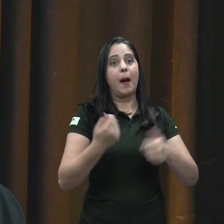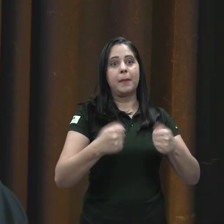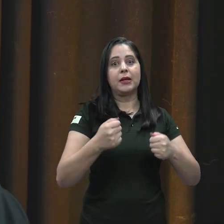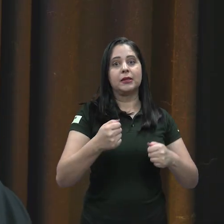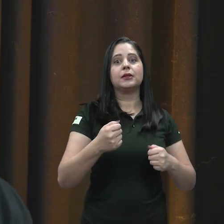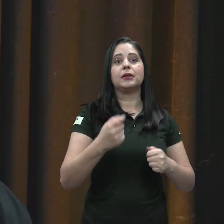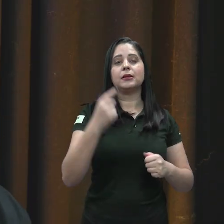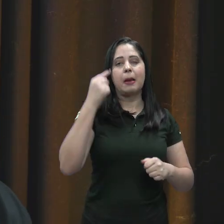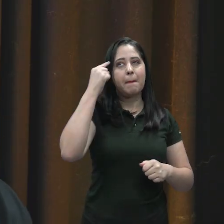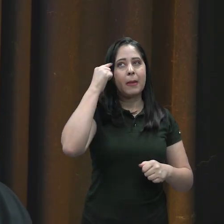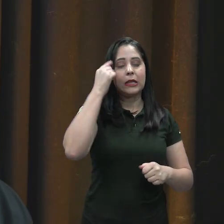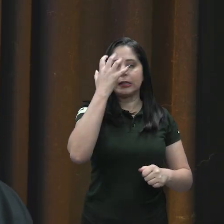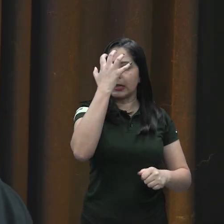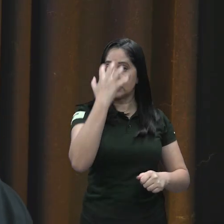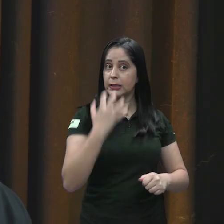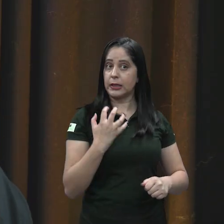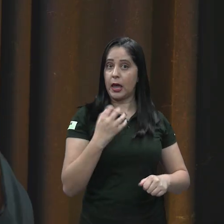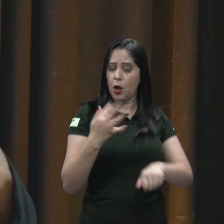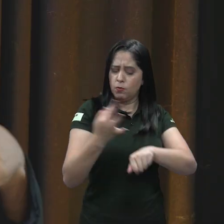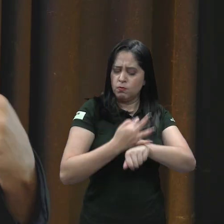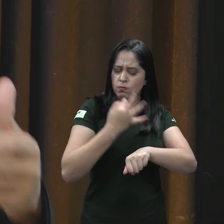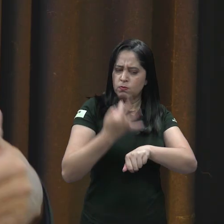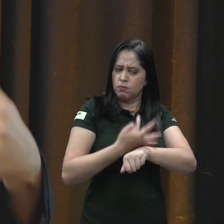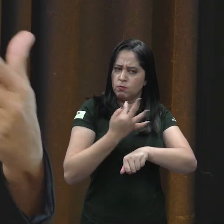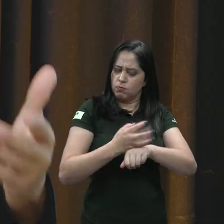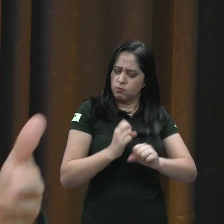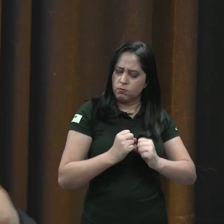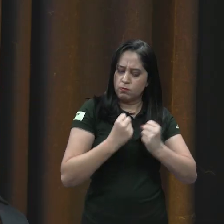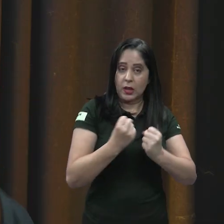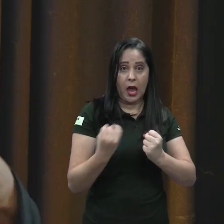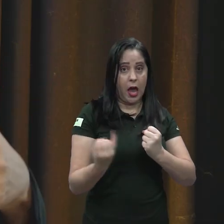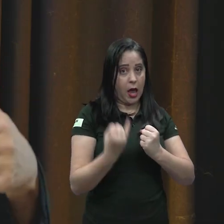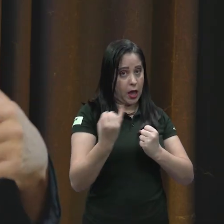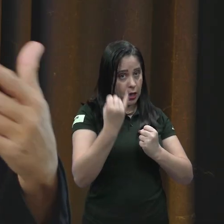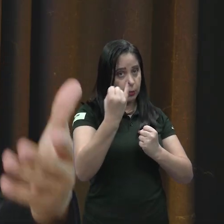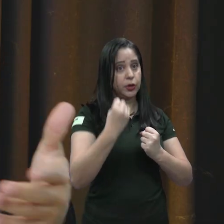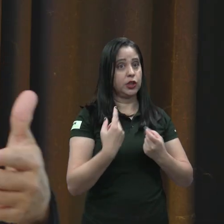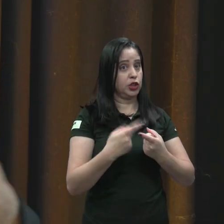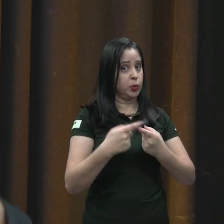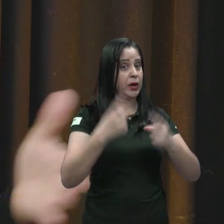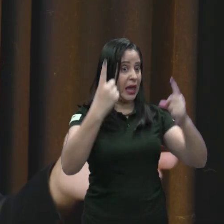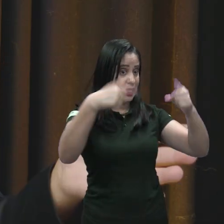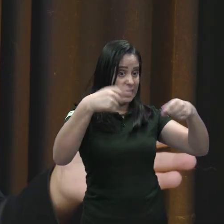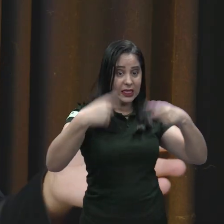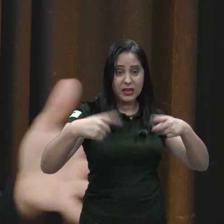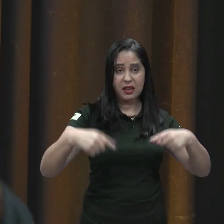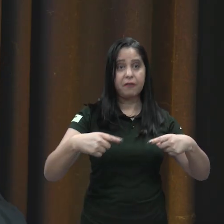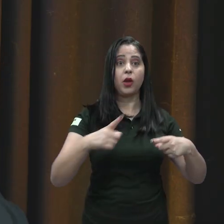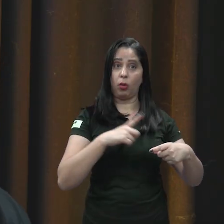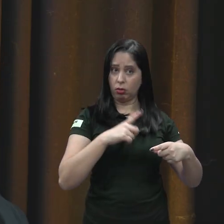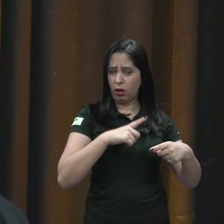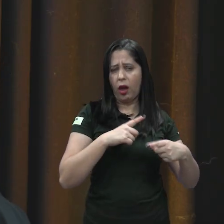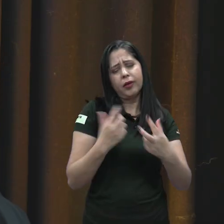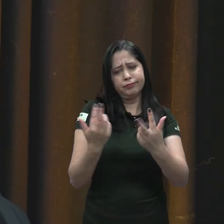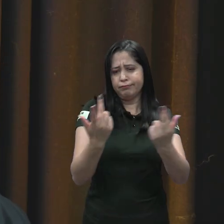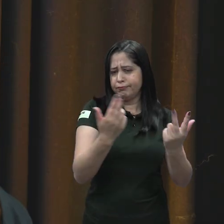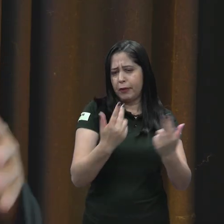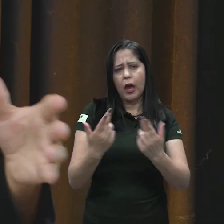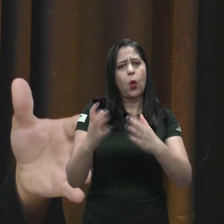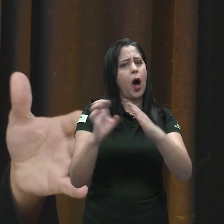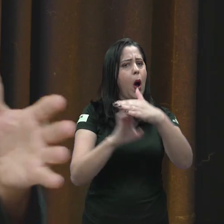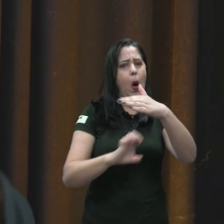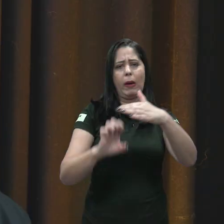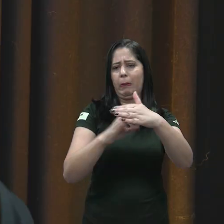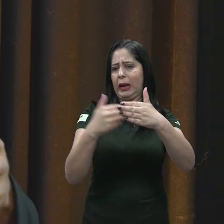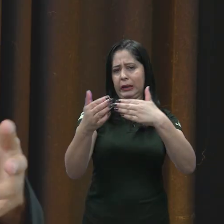a persistência é super importante para que você consiga superar esses desafios, como um negócio qualquer, né? É importantíssimo.